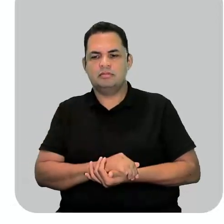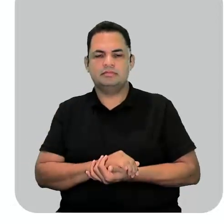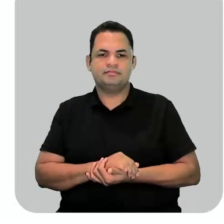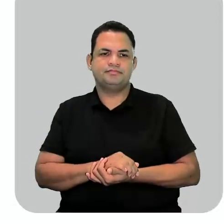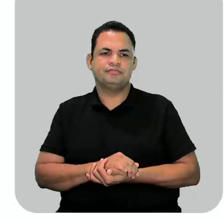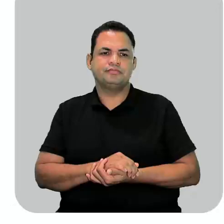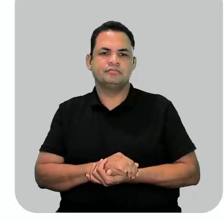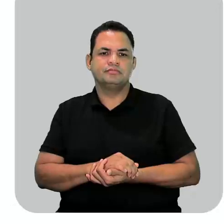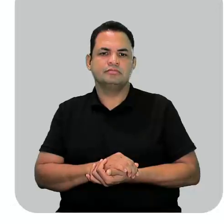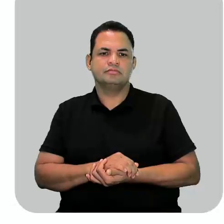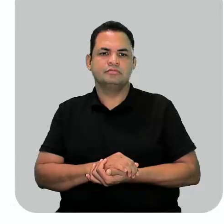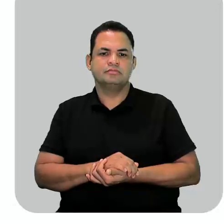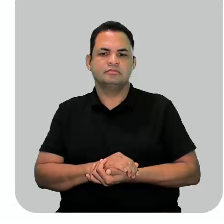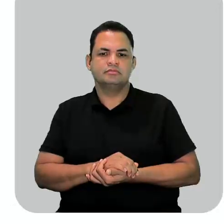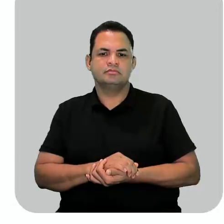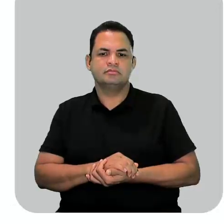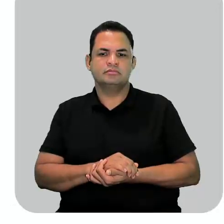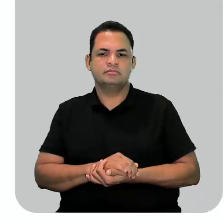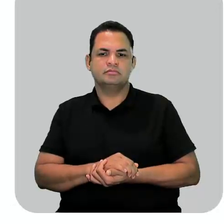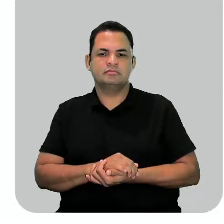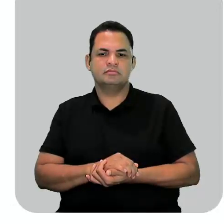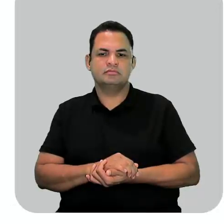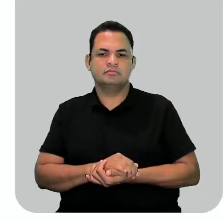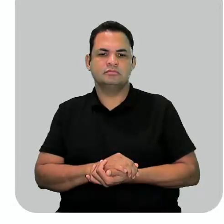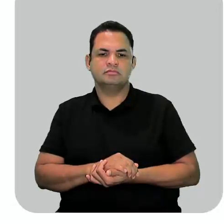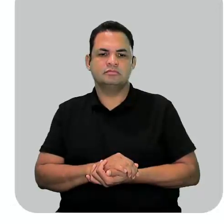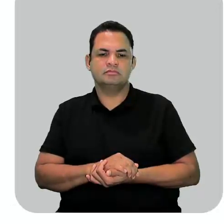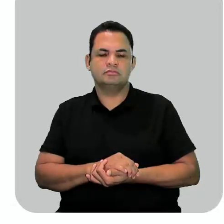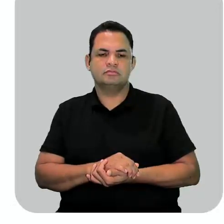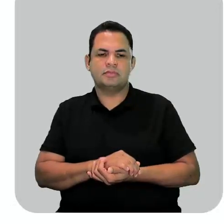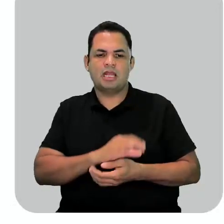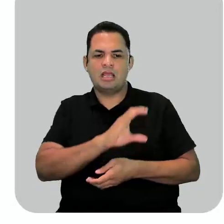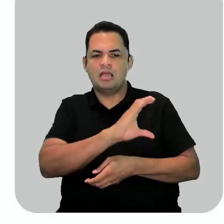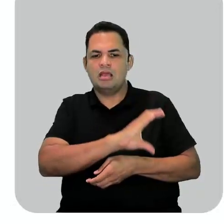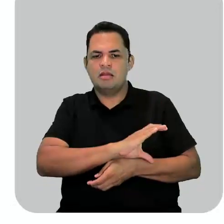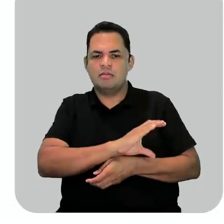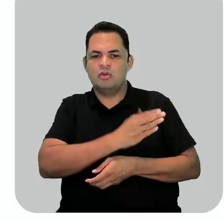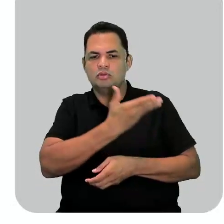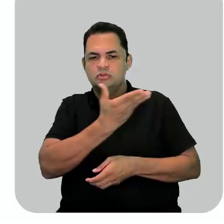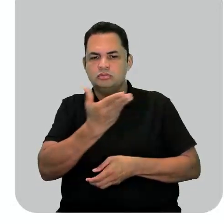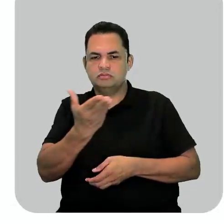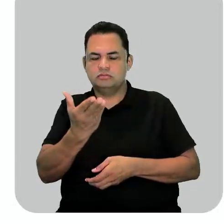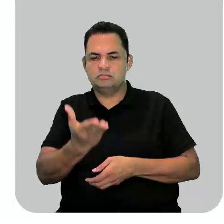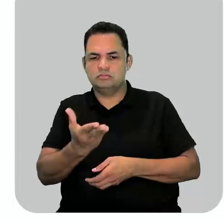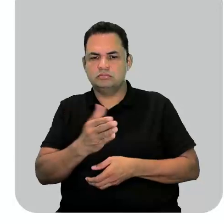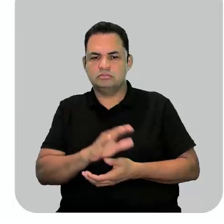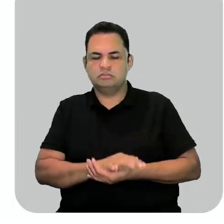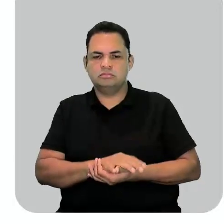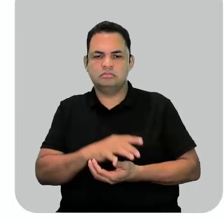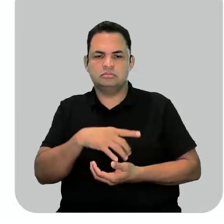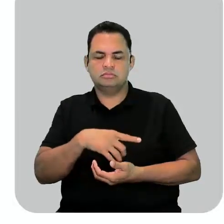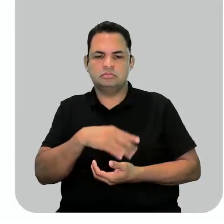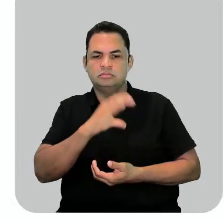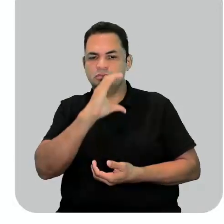O2N. Vamos lá ver? Ele vai ter carbono aqui, aqui, ó. Onde eu estou colocando o C, ele